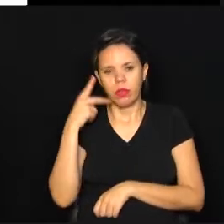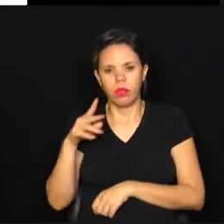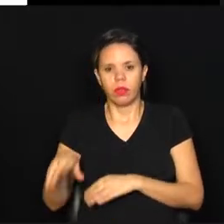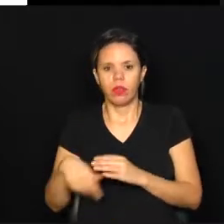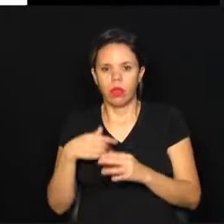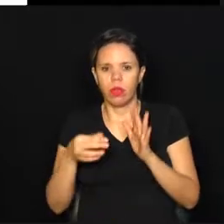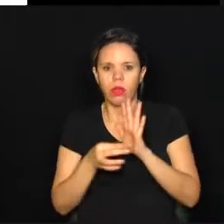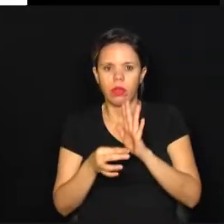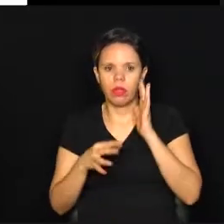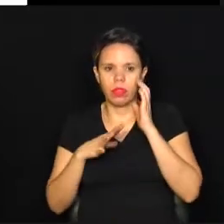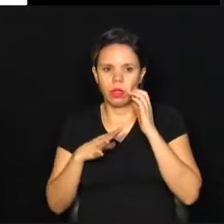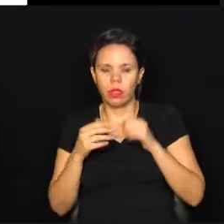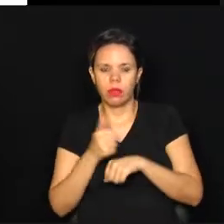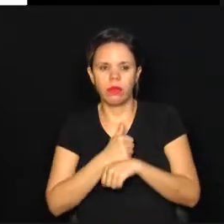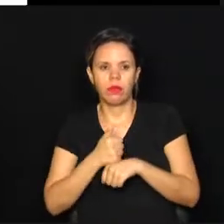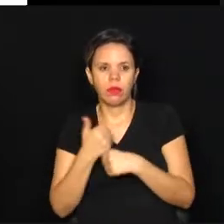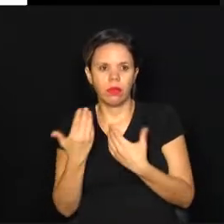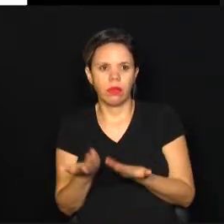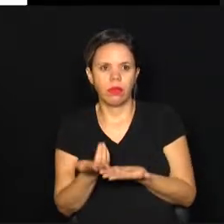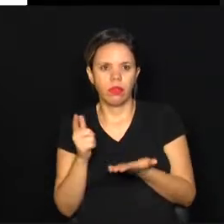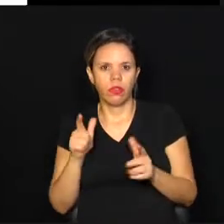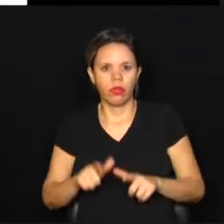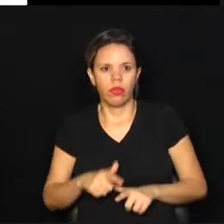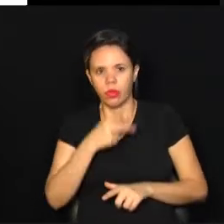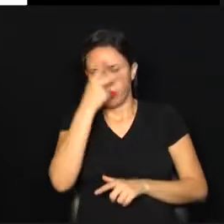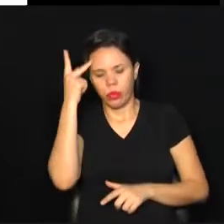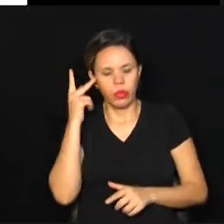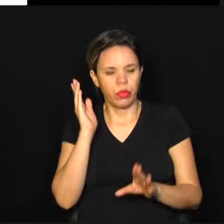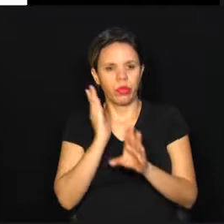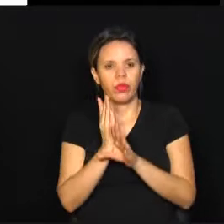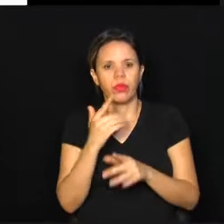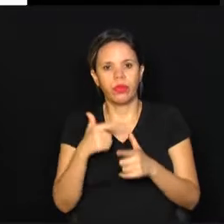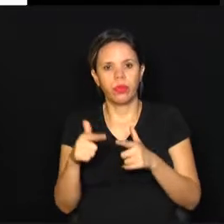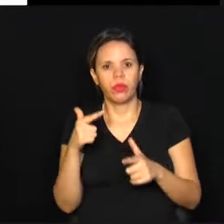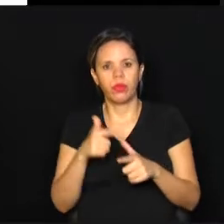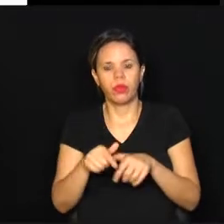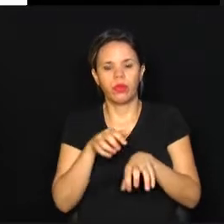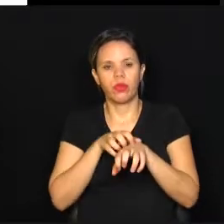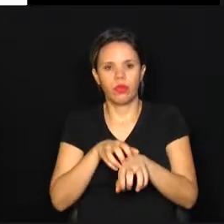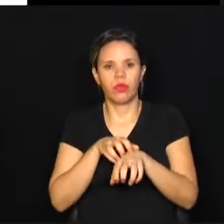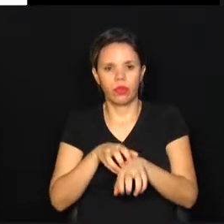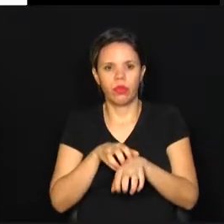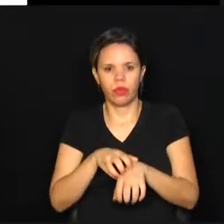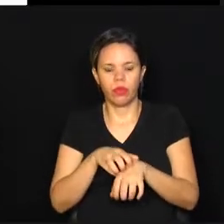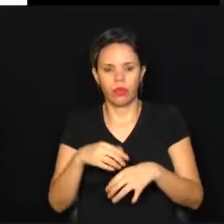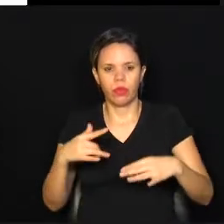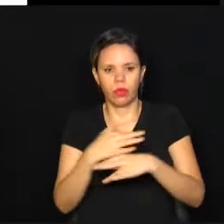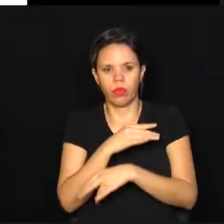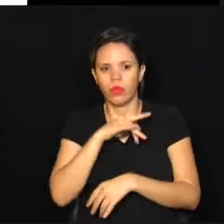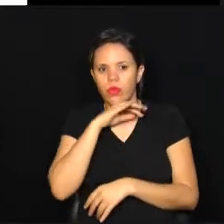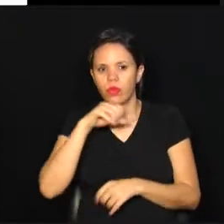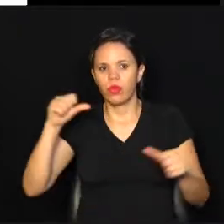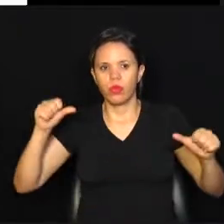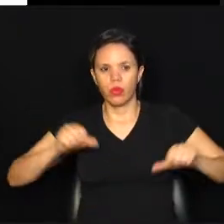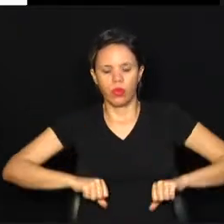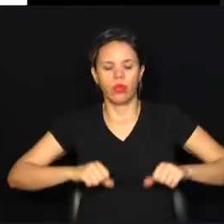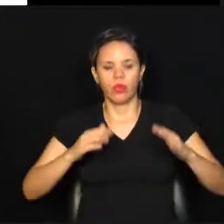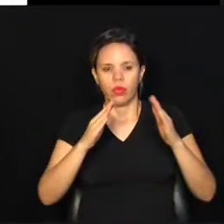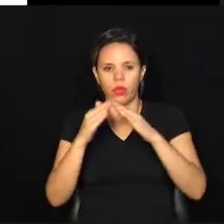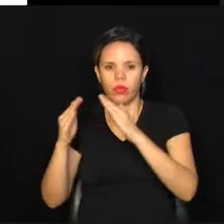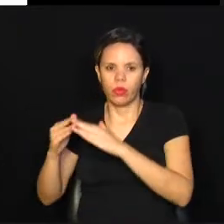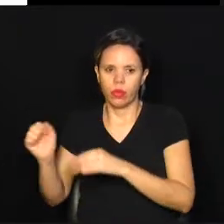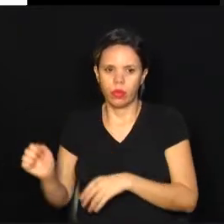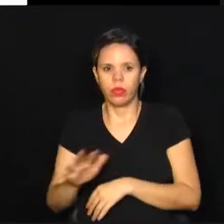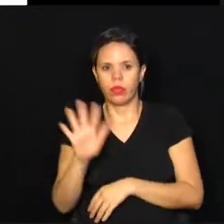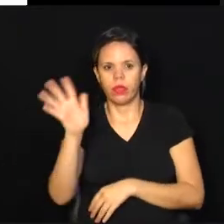da cidade, aonde a população identificou o problema do transporte e do trânsito ruim e da moradia cara como